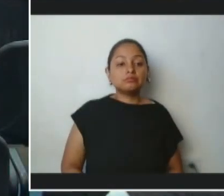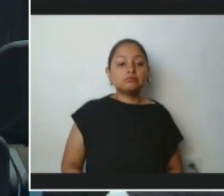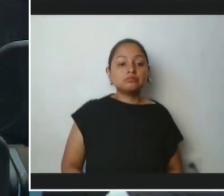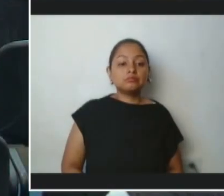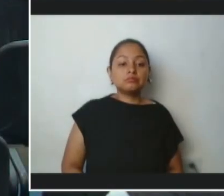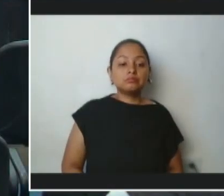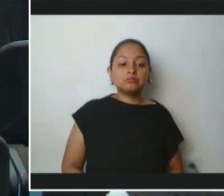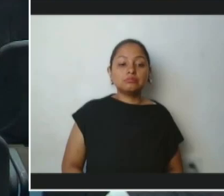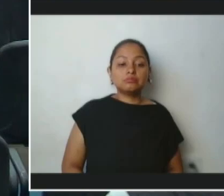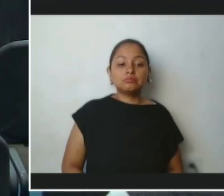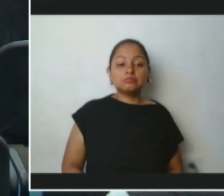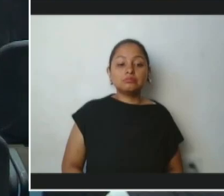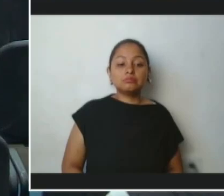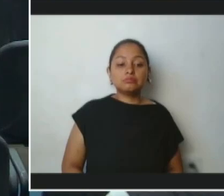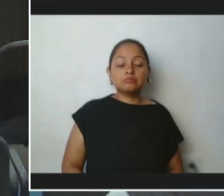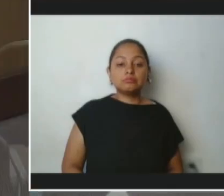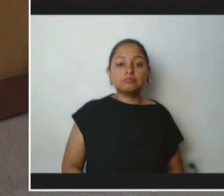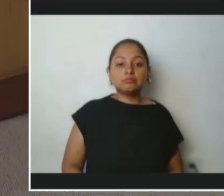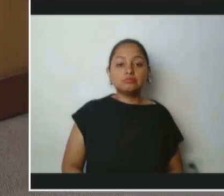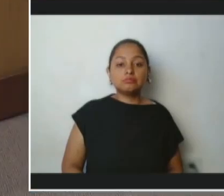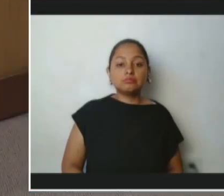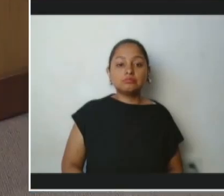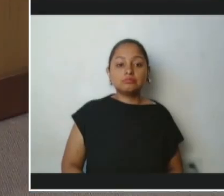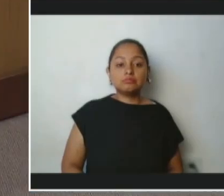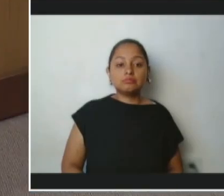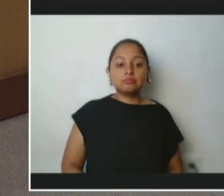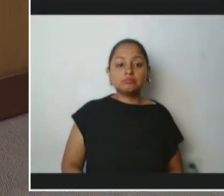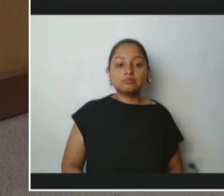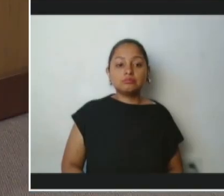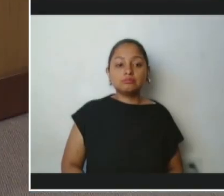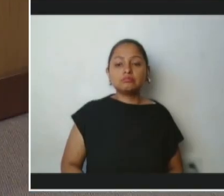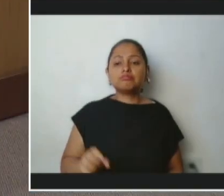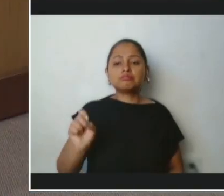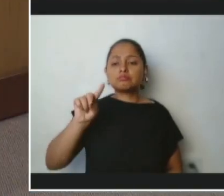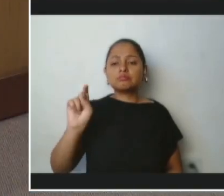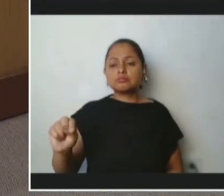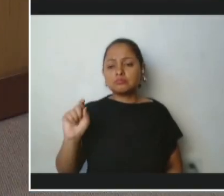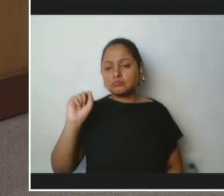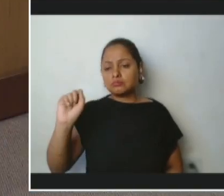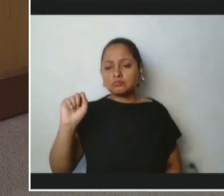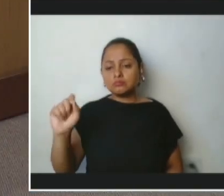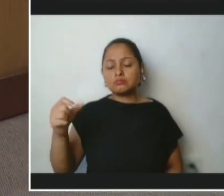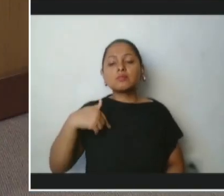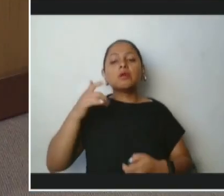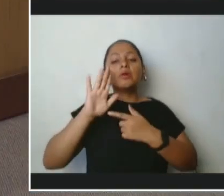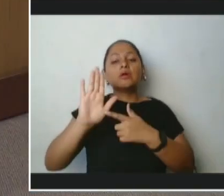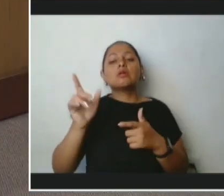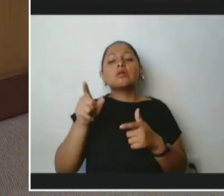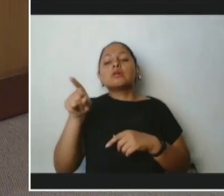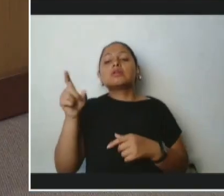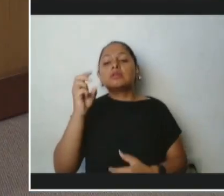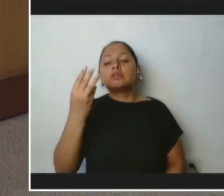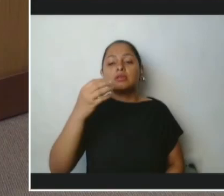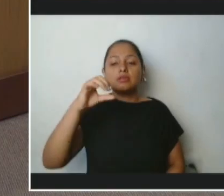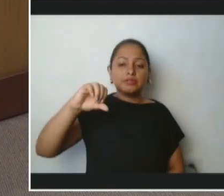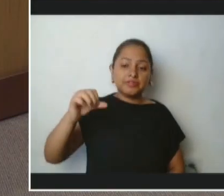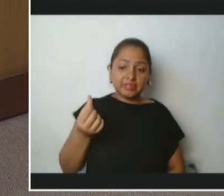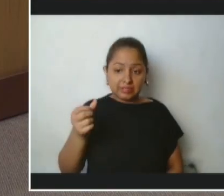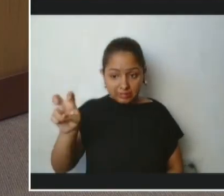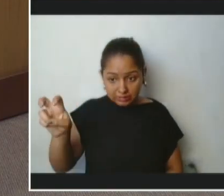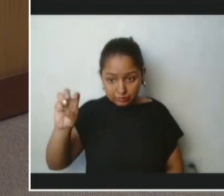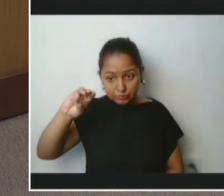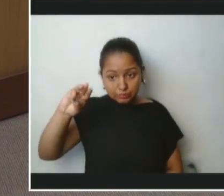Fiquei numa dúvida só. Você mostrou esses 395 milhões aqui, mas o Francisco mostrou um número